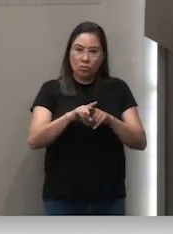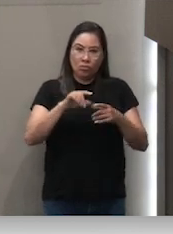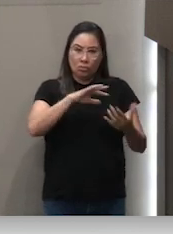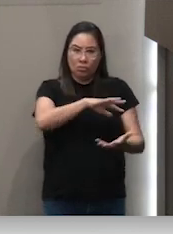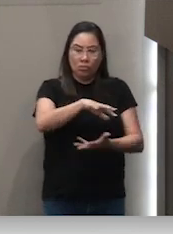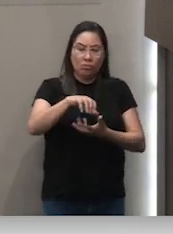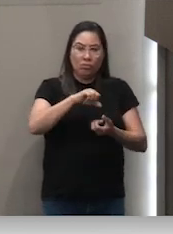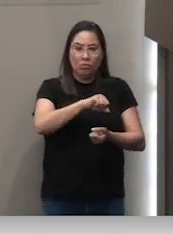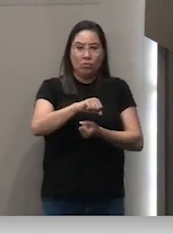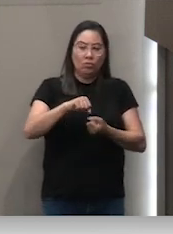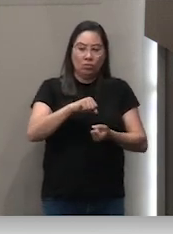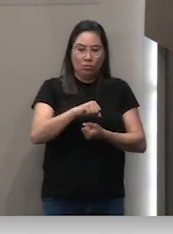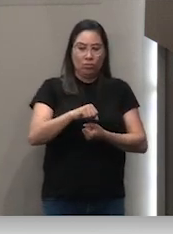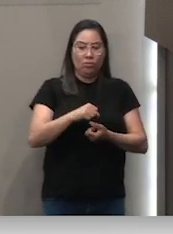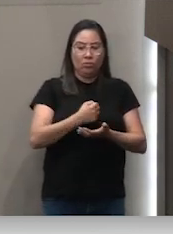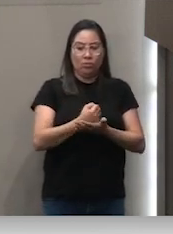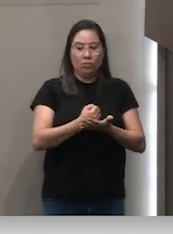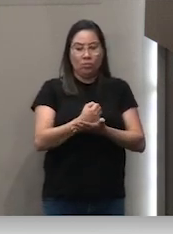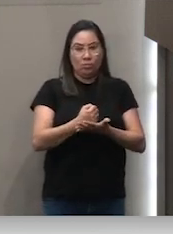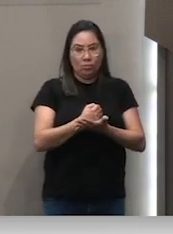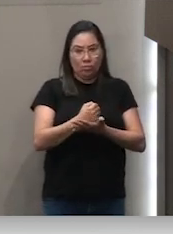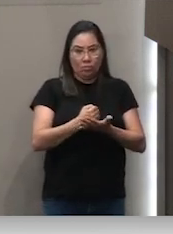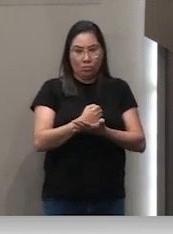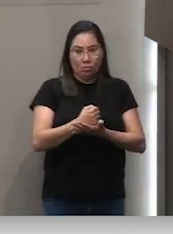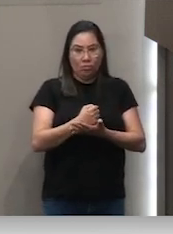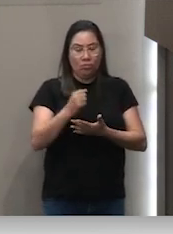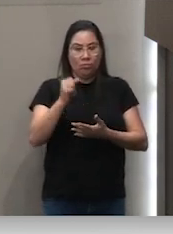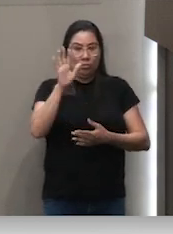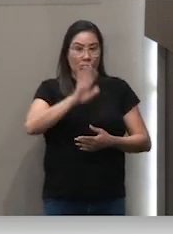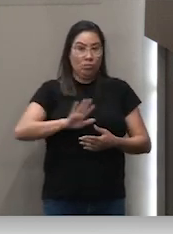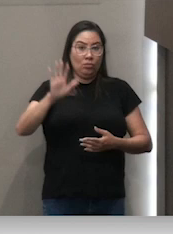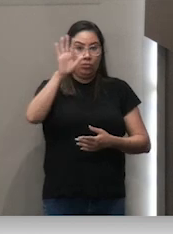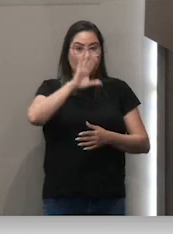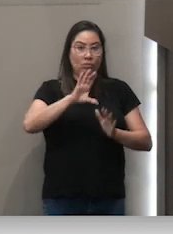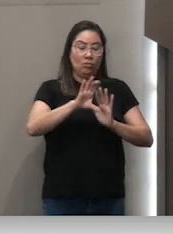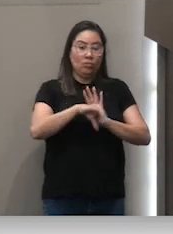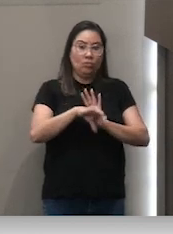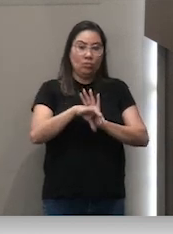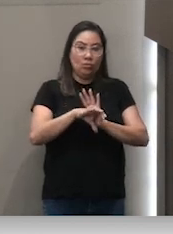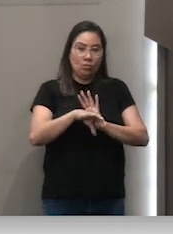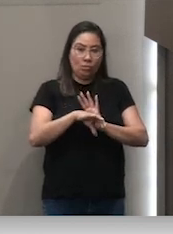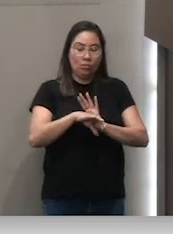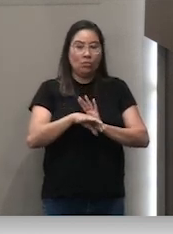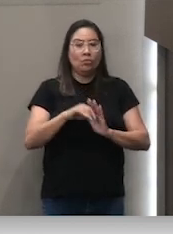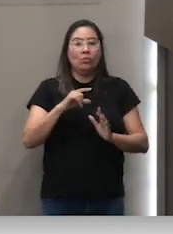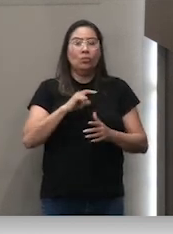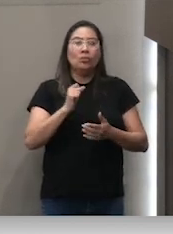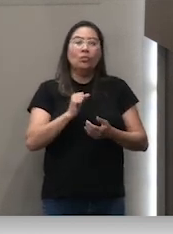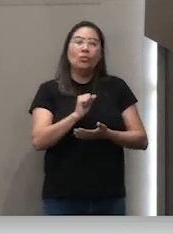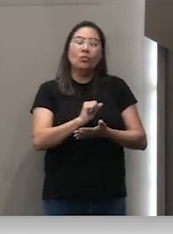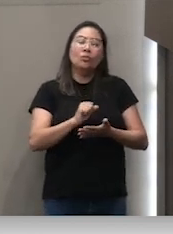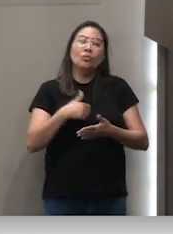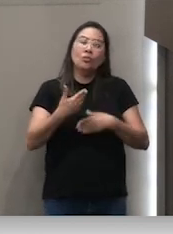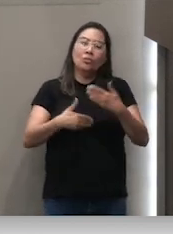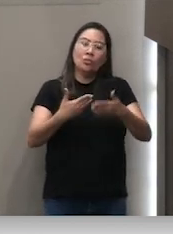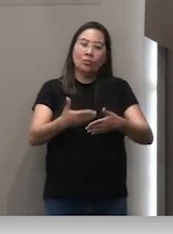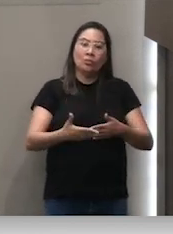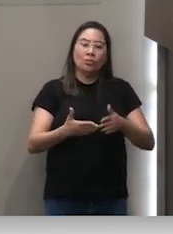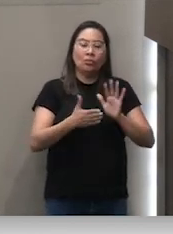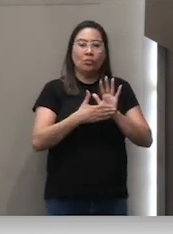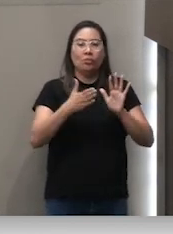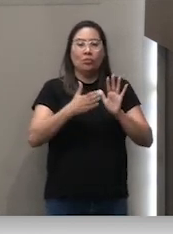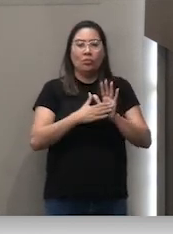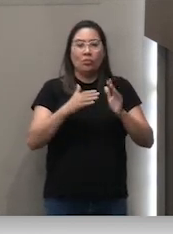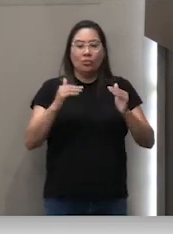sustentável. Né? Então, a base nacional curricular tem a educação integral e desenvolvimento global do estudante como um propósito, de acordo